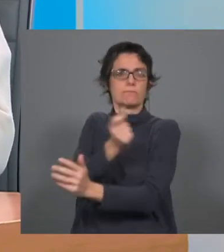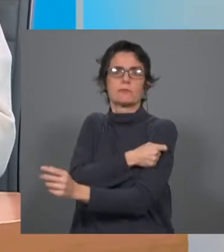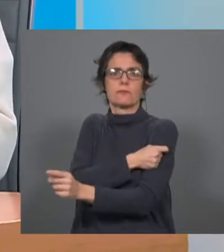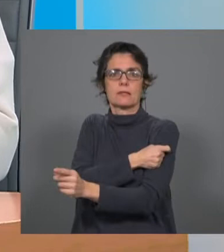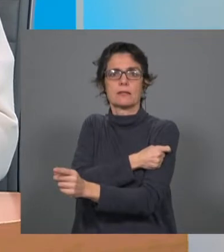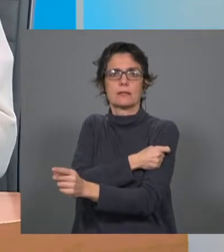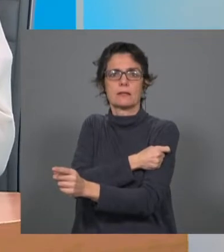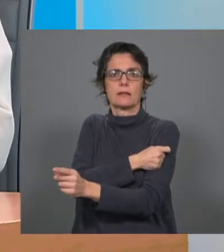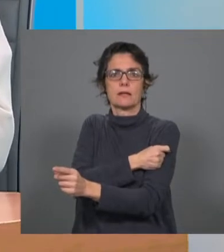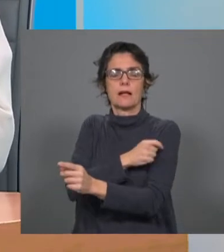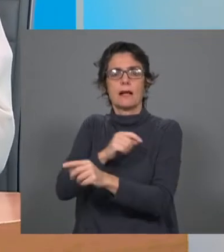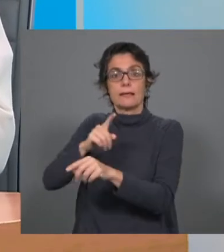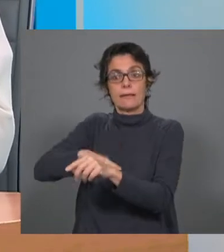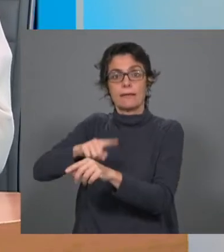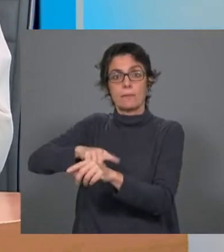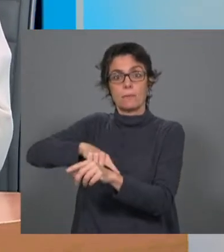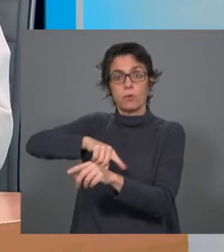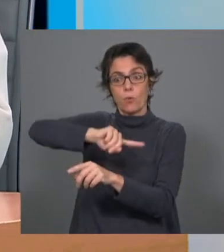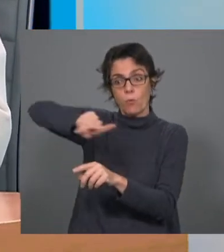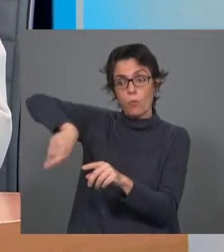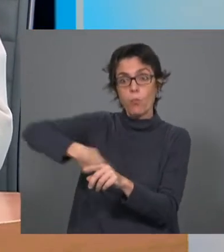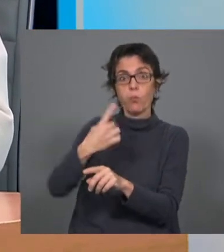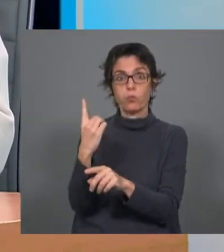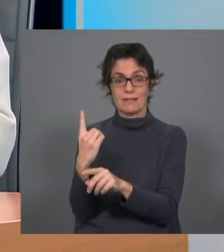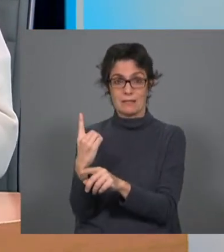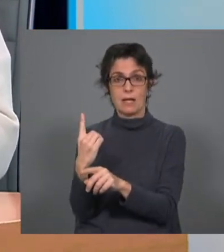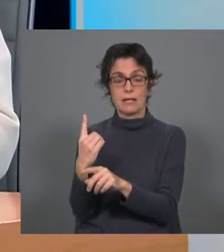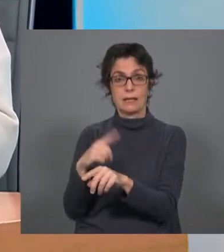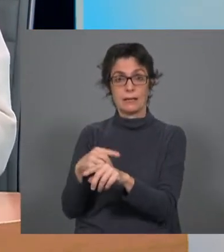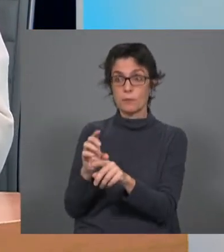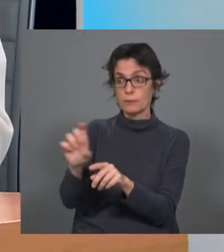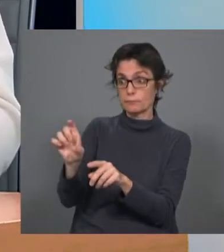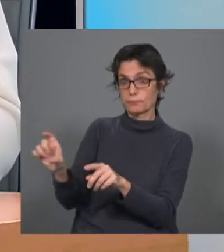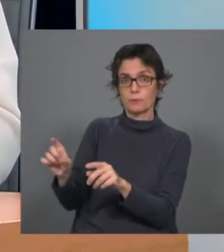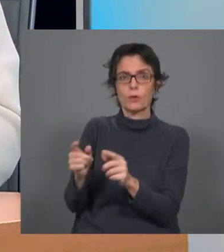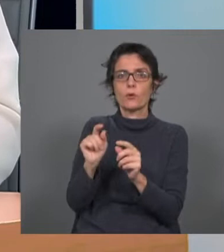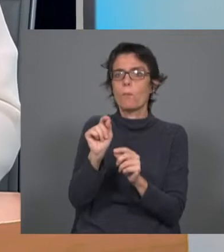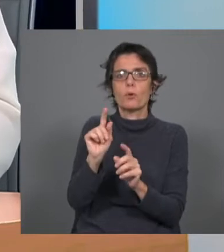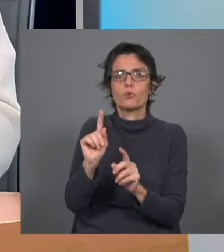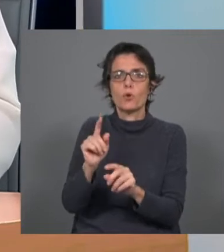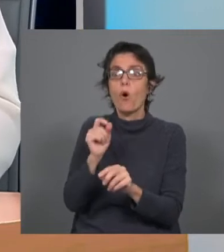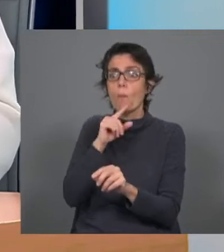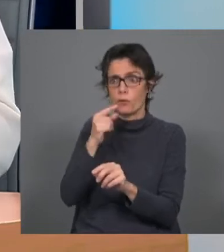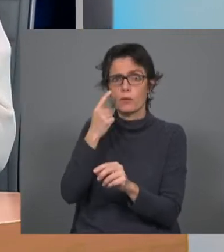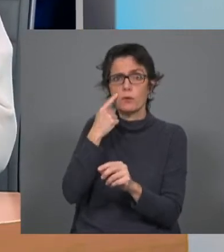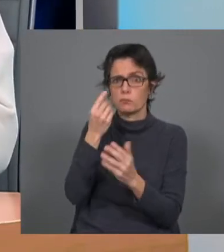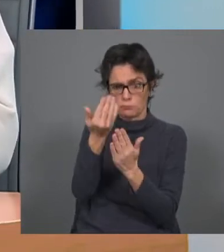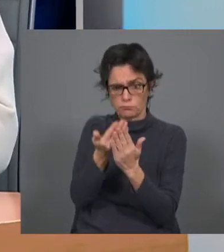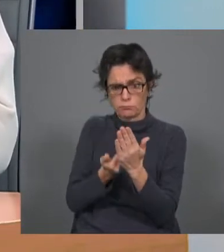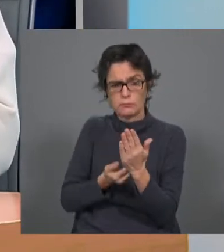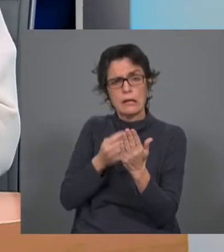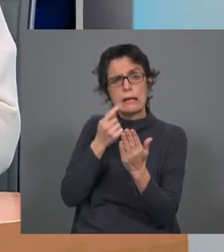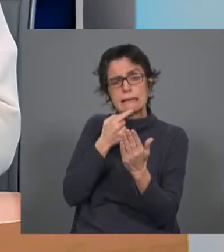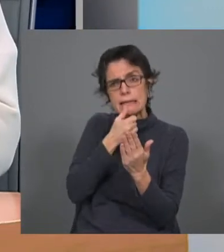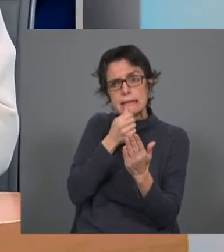em 6 horas. Portanto, também não é assim uma urgência de minutos que tenha de se vacinar quem está ali ao